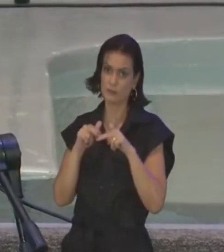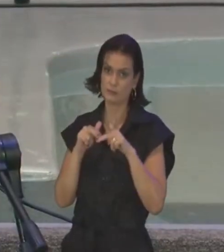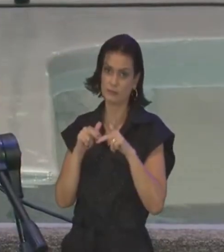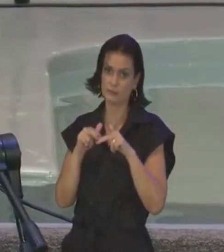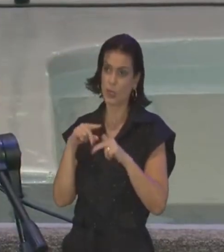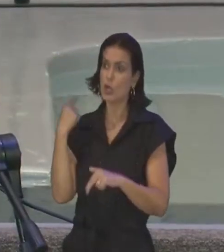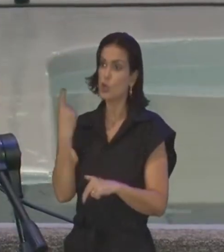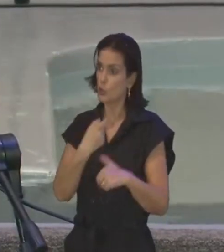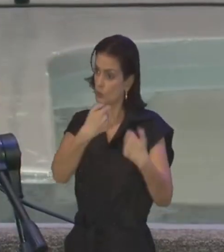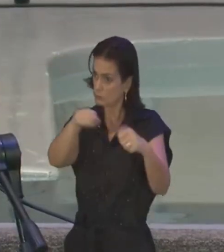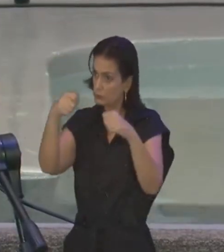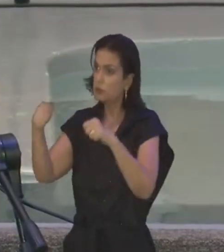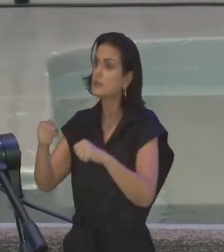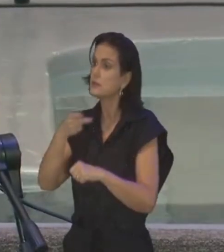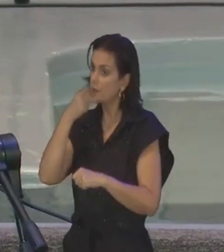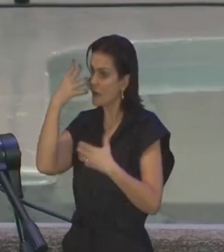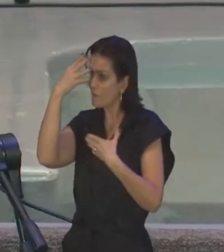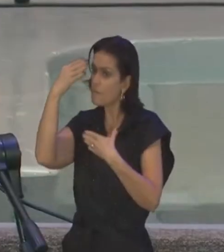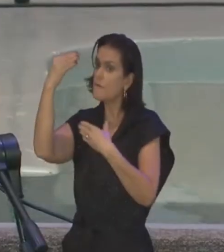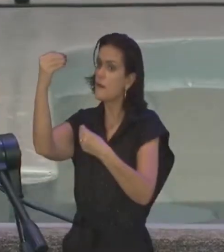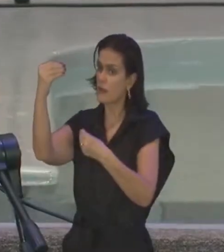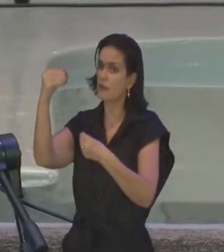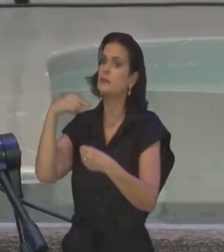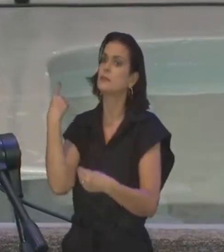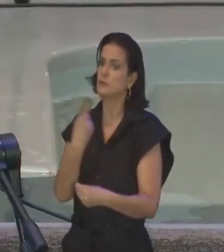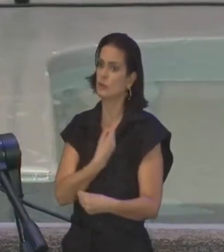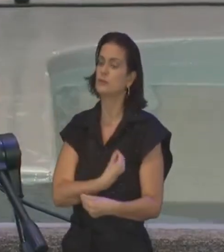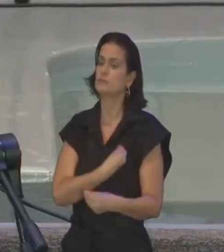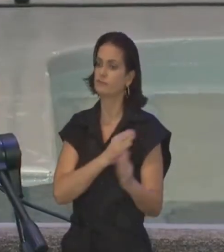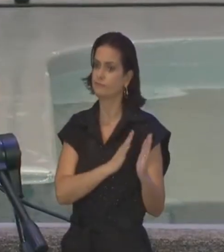E nós precisamos falar de fé em nossos dias,